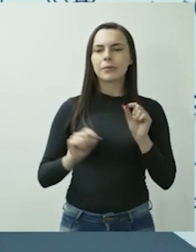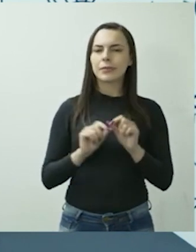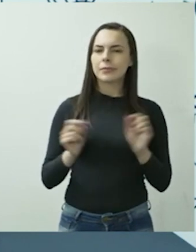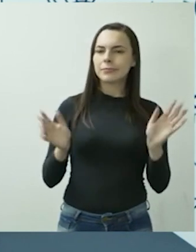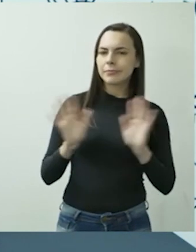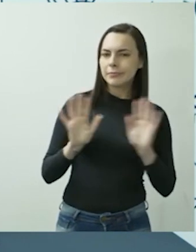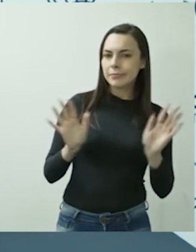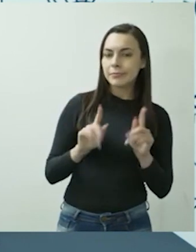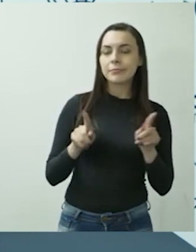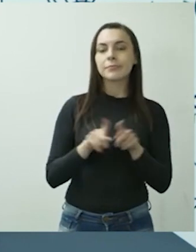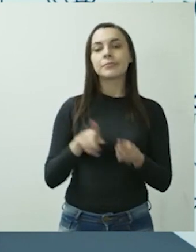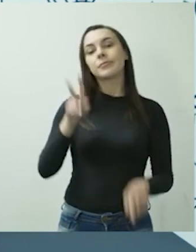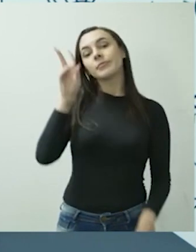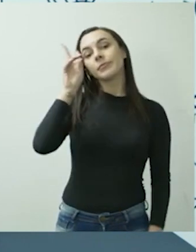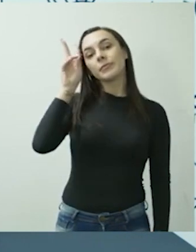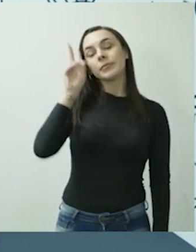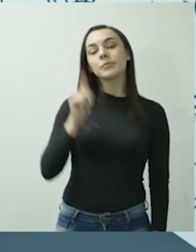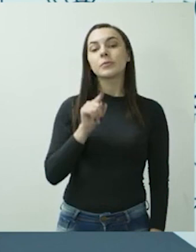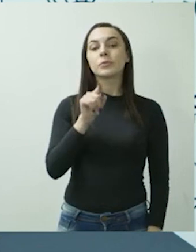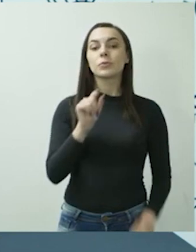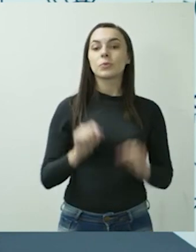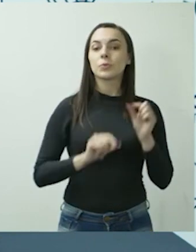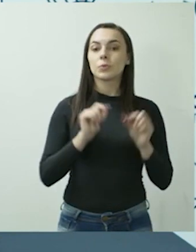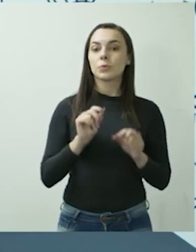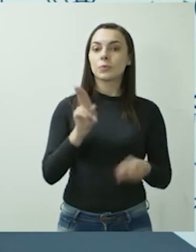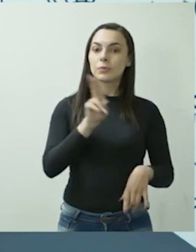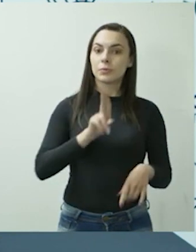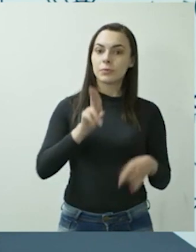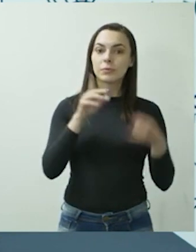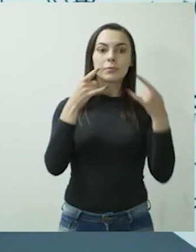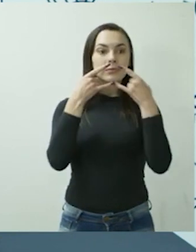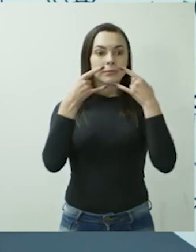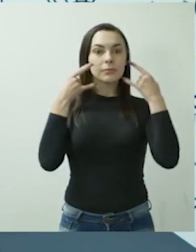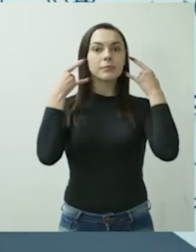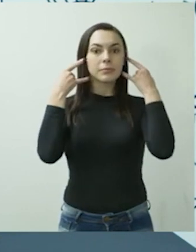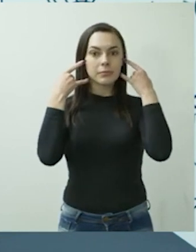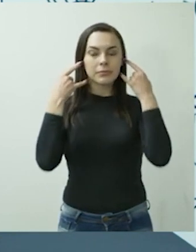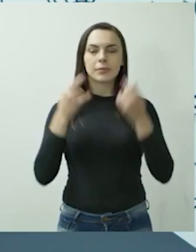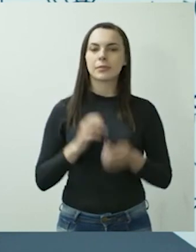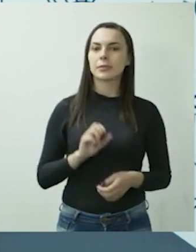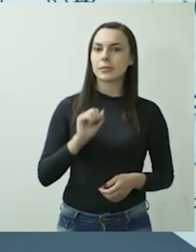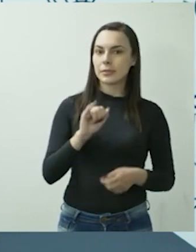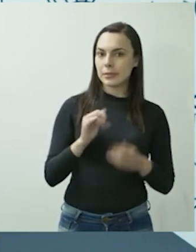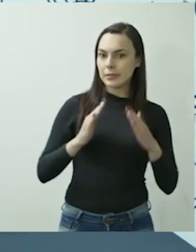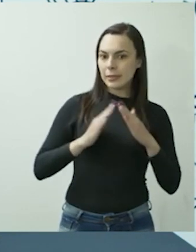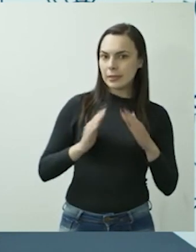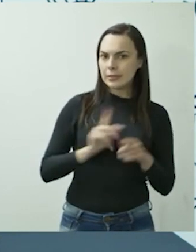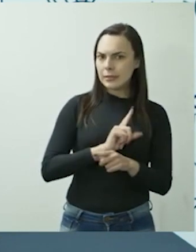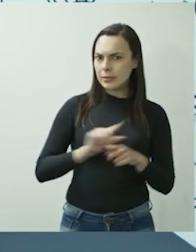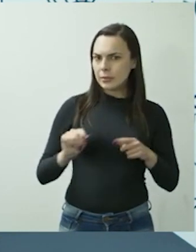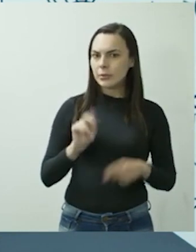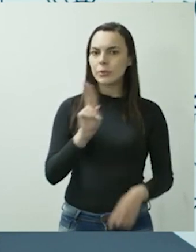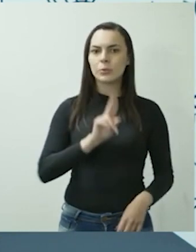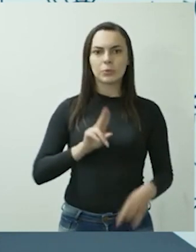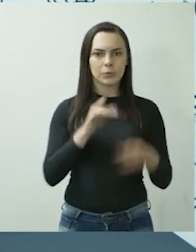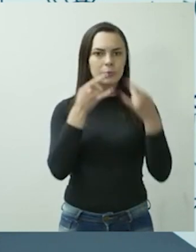e vai lembrar do uso da máscara. Se precisar sair, use